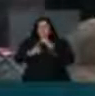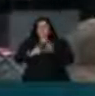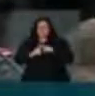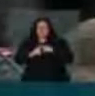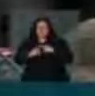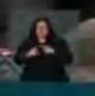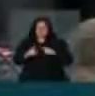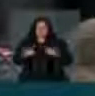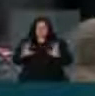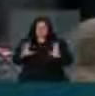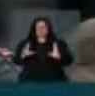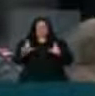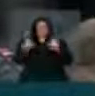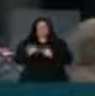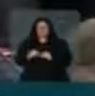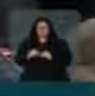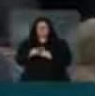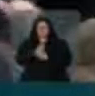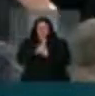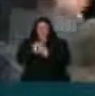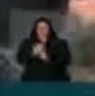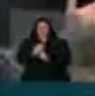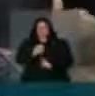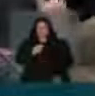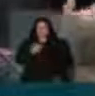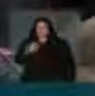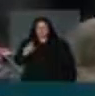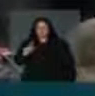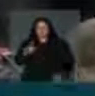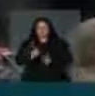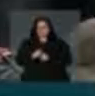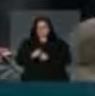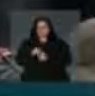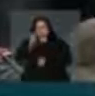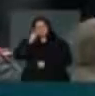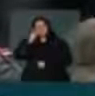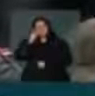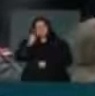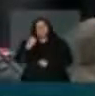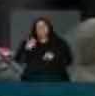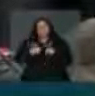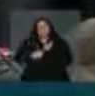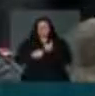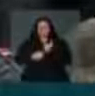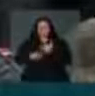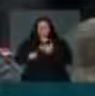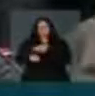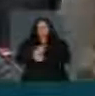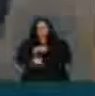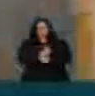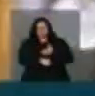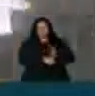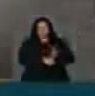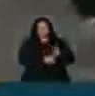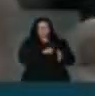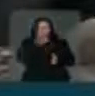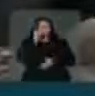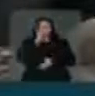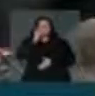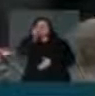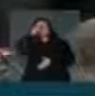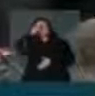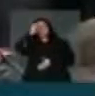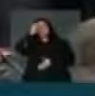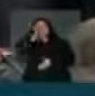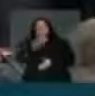em suma, a sociedade civil organizada, os parlamentares, representações de prefeitos e vereadores, e não podíamos chegar